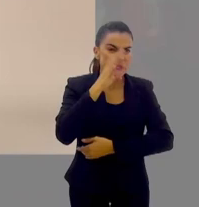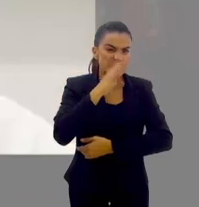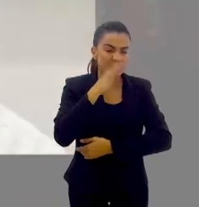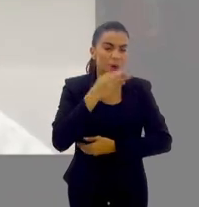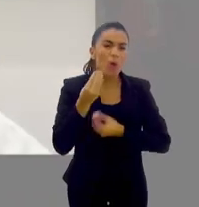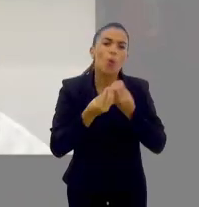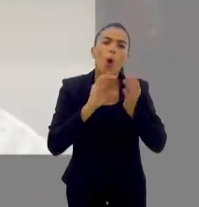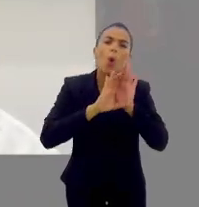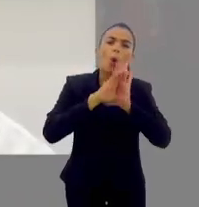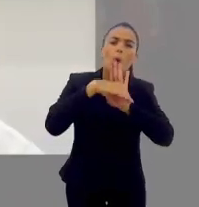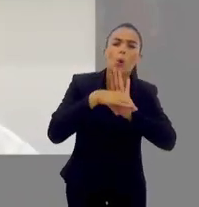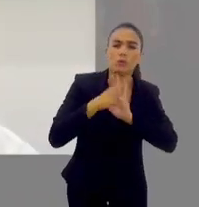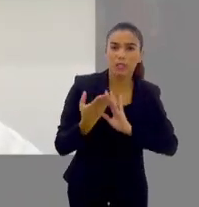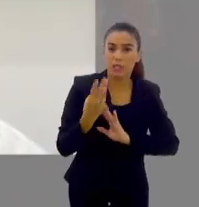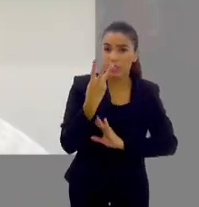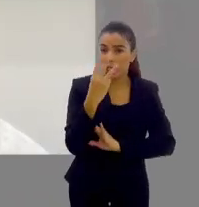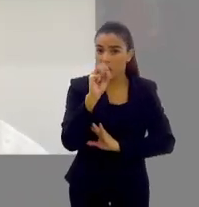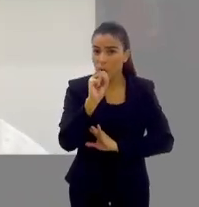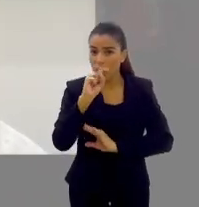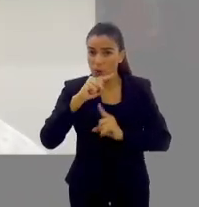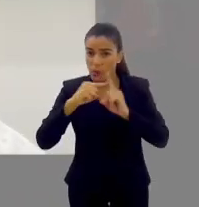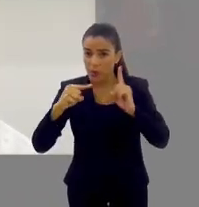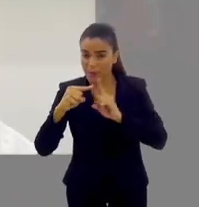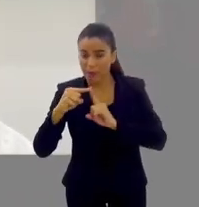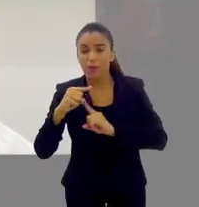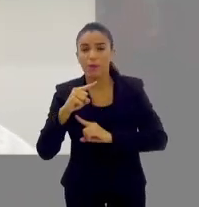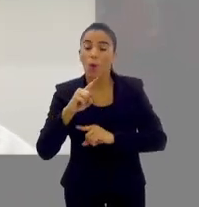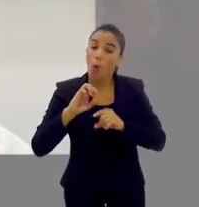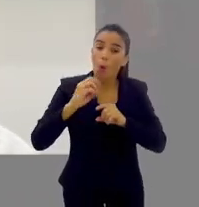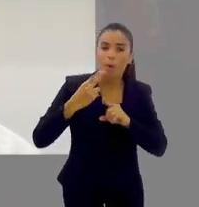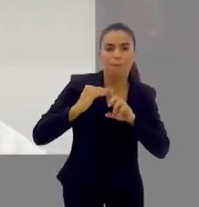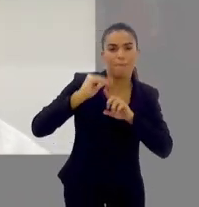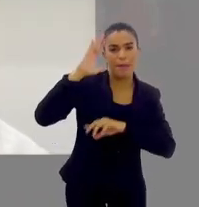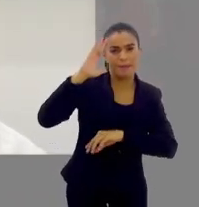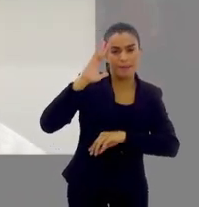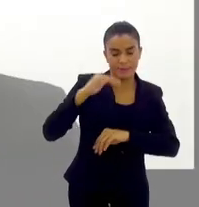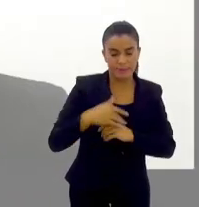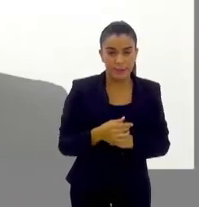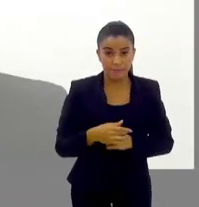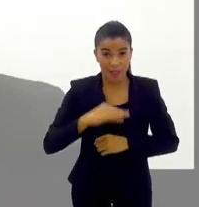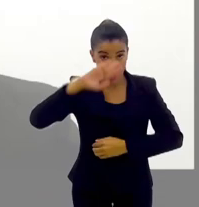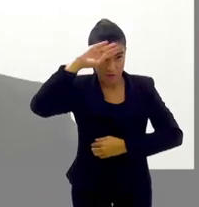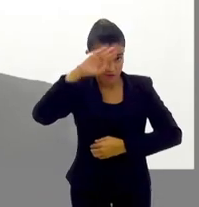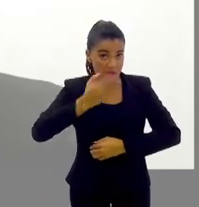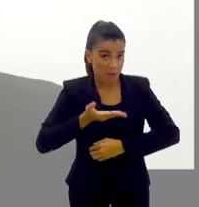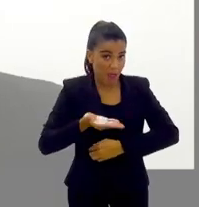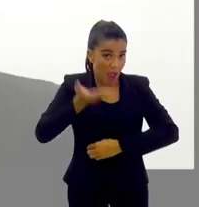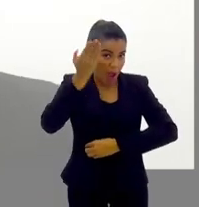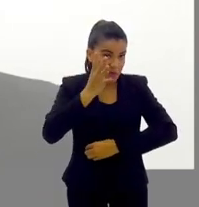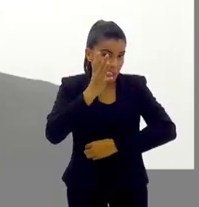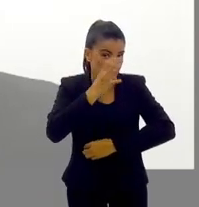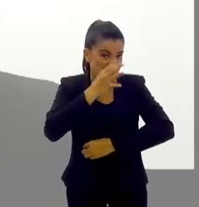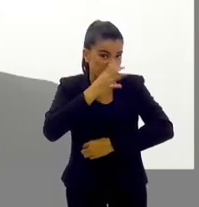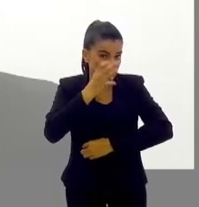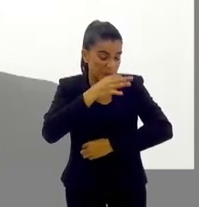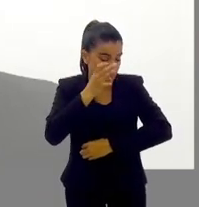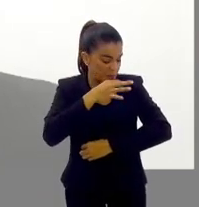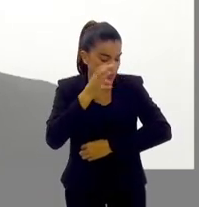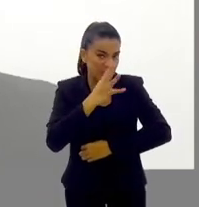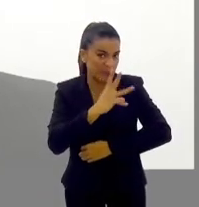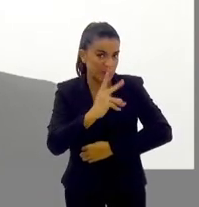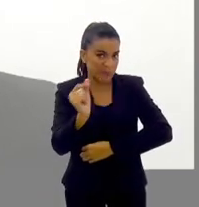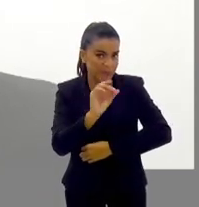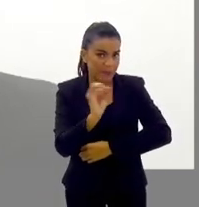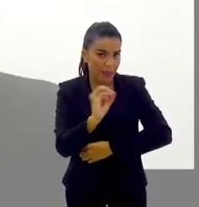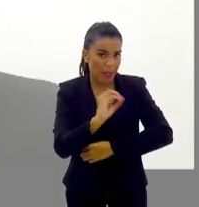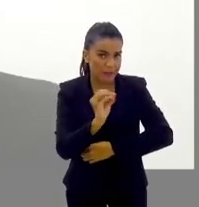Qual é o conceito de febre alta? 38,5 ou mais? Então, a febre está alta, persiste.